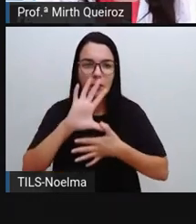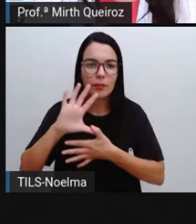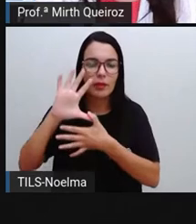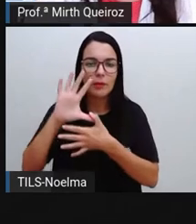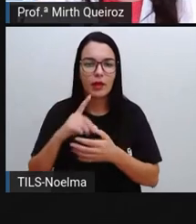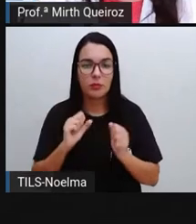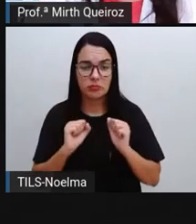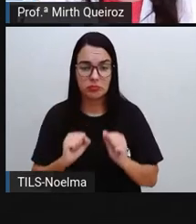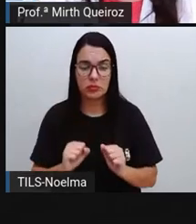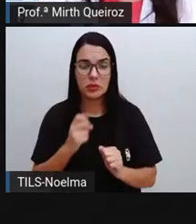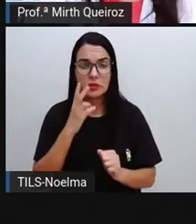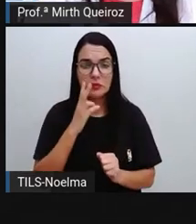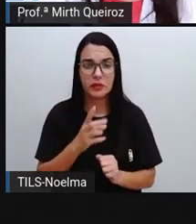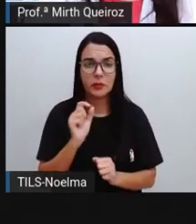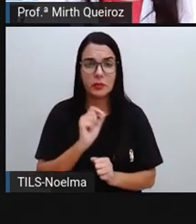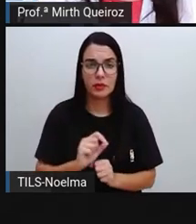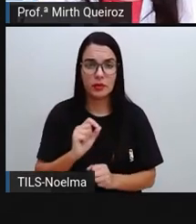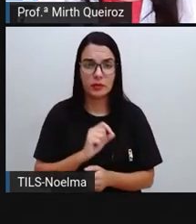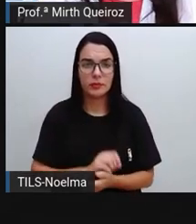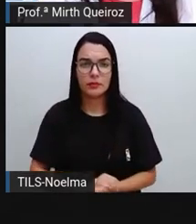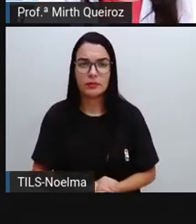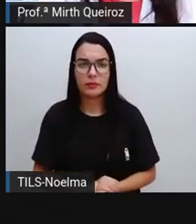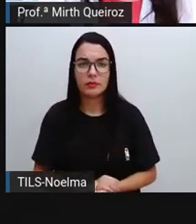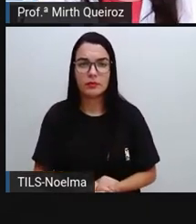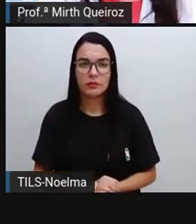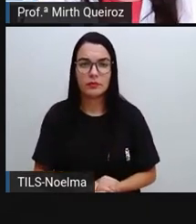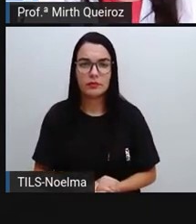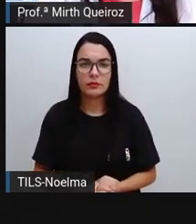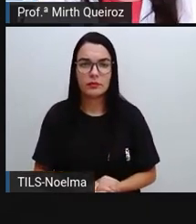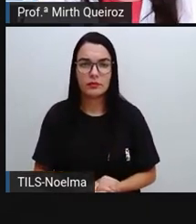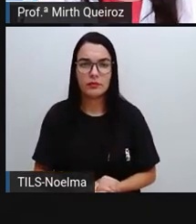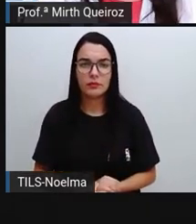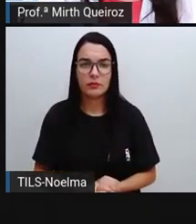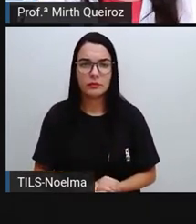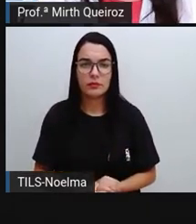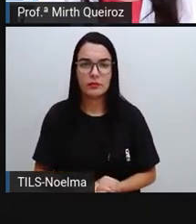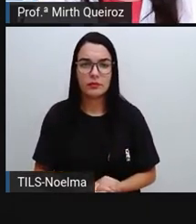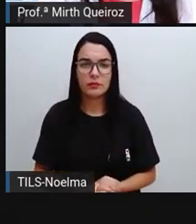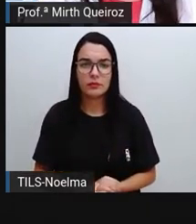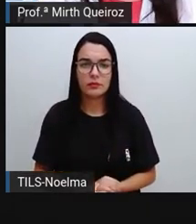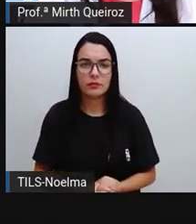mapa, a gente pode observar o quê? Nós temos aqui